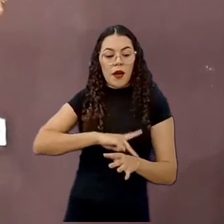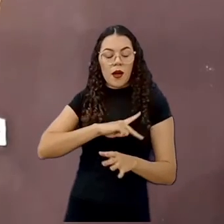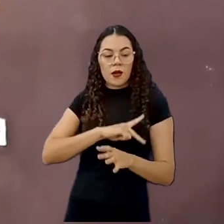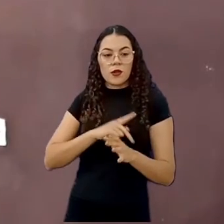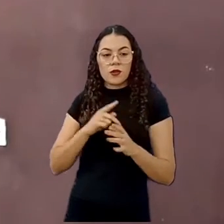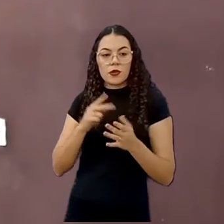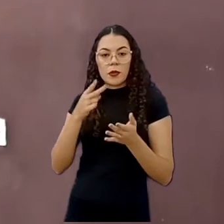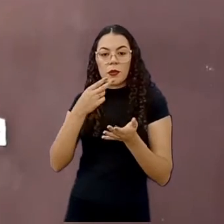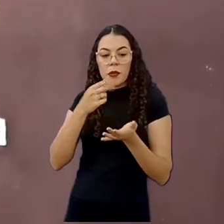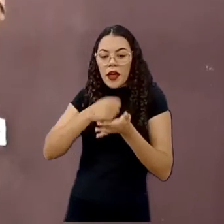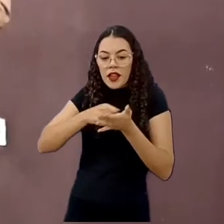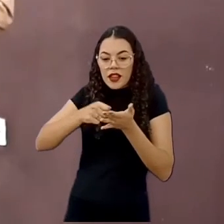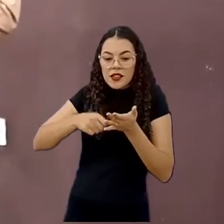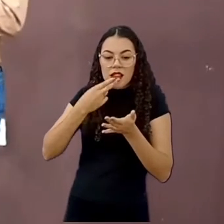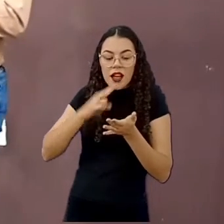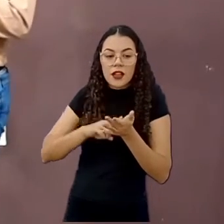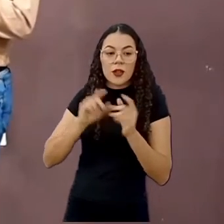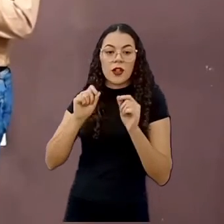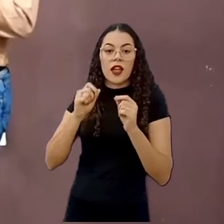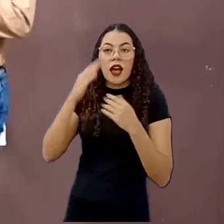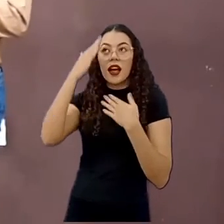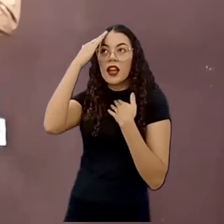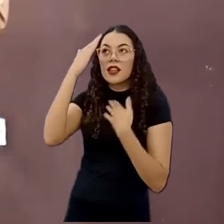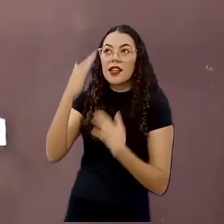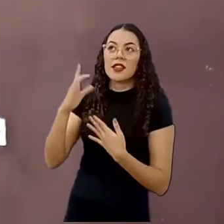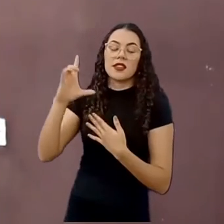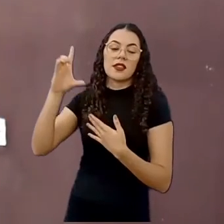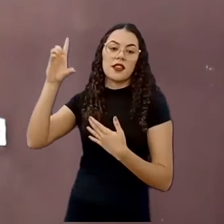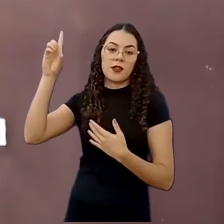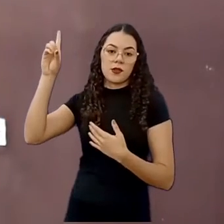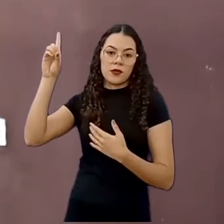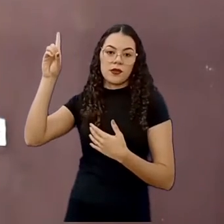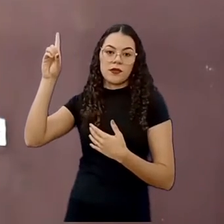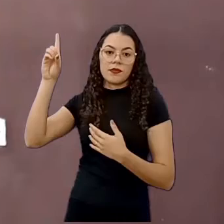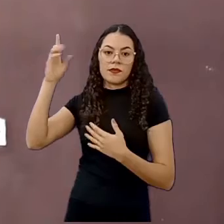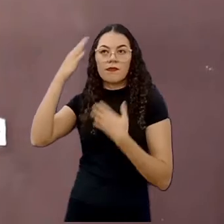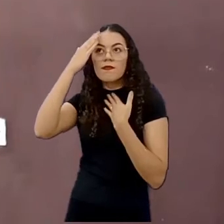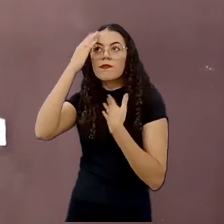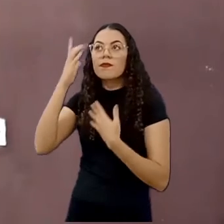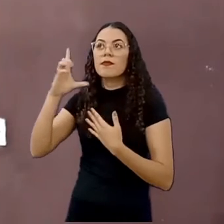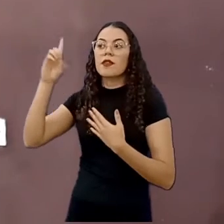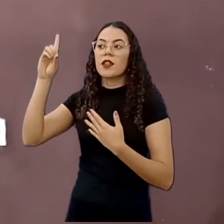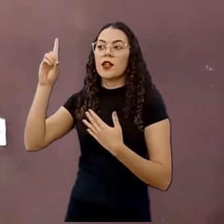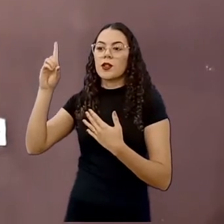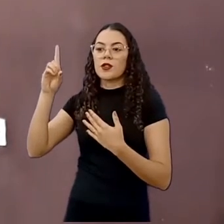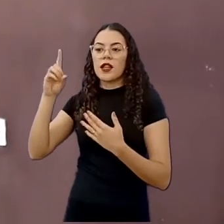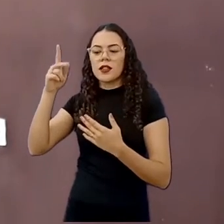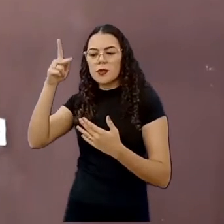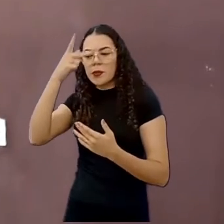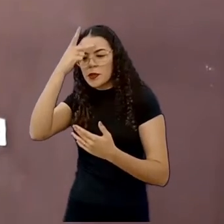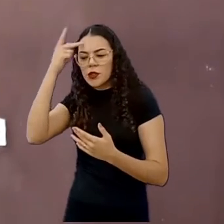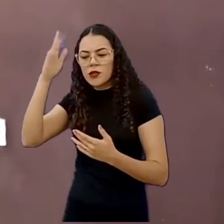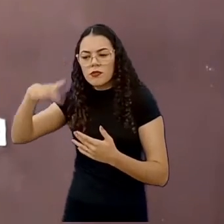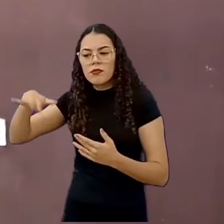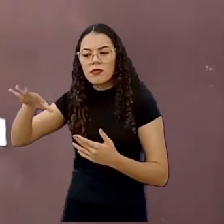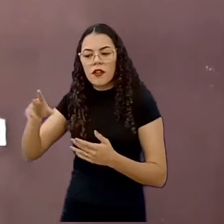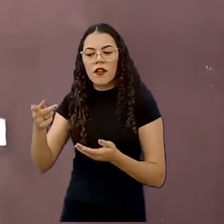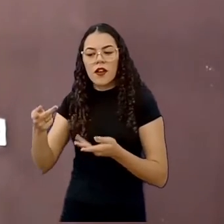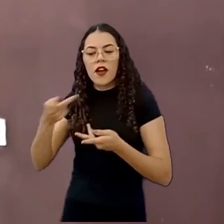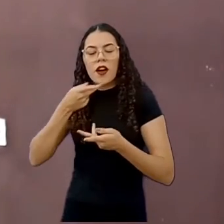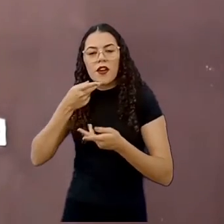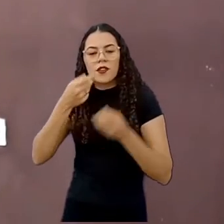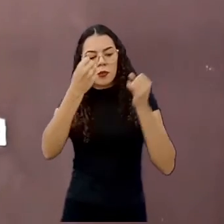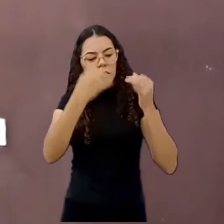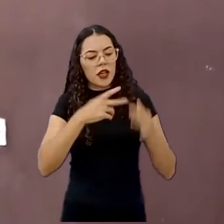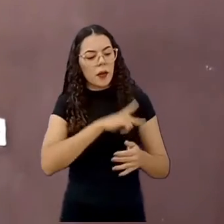igreja é exatamente agradecendo a Deus por ter ouvido boas notícias daquela igreja.